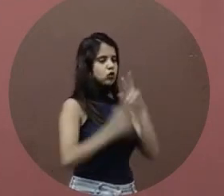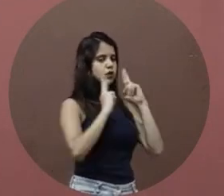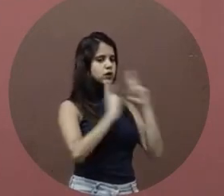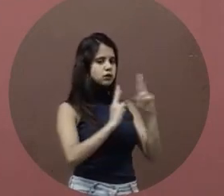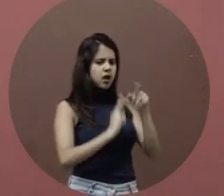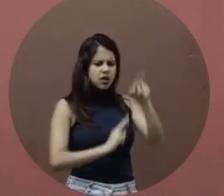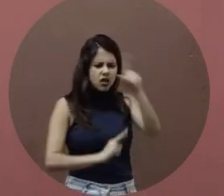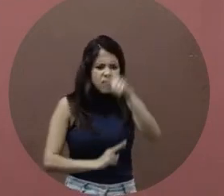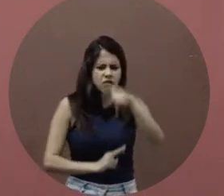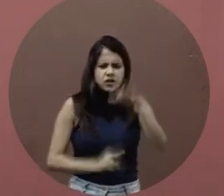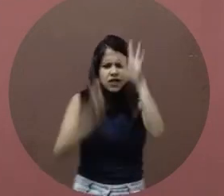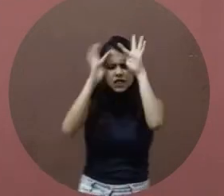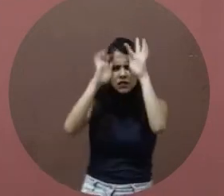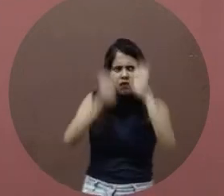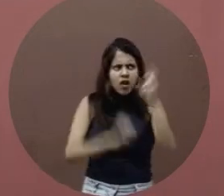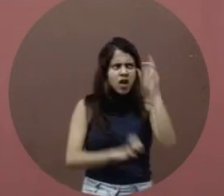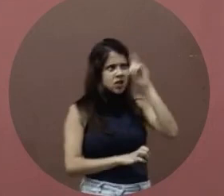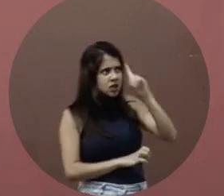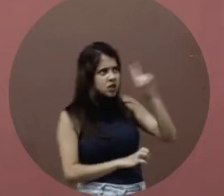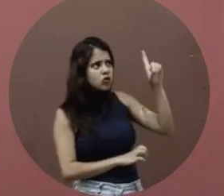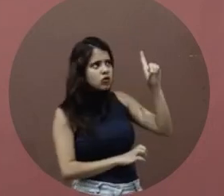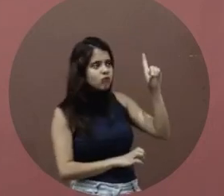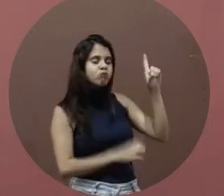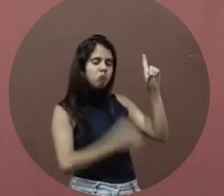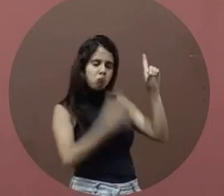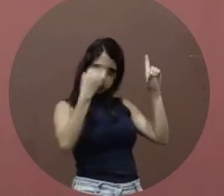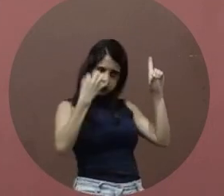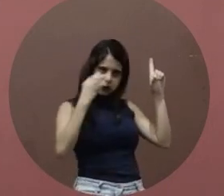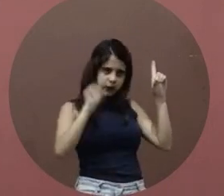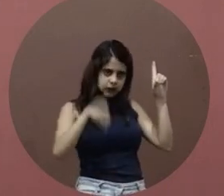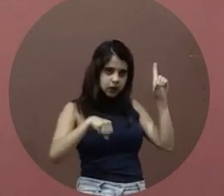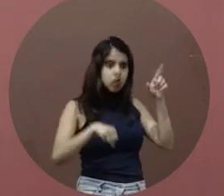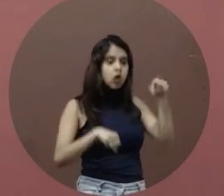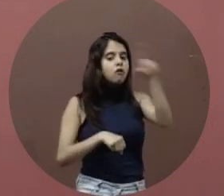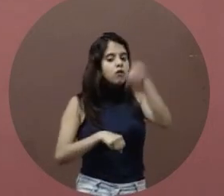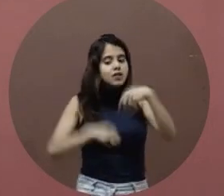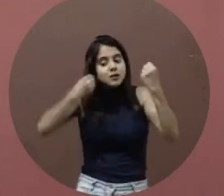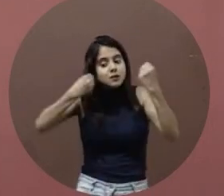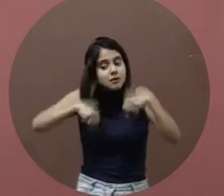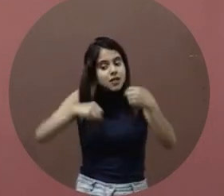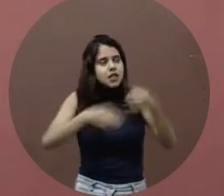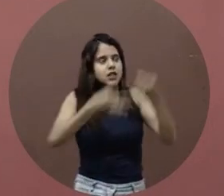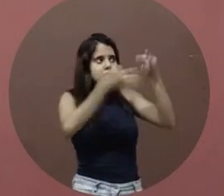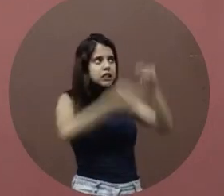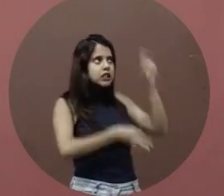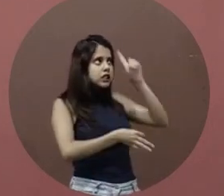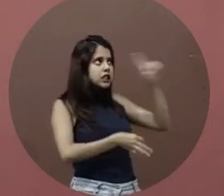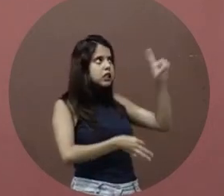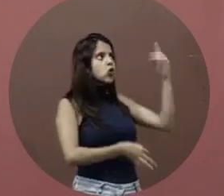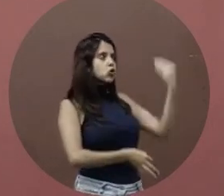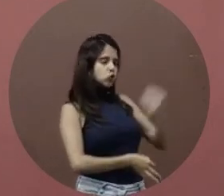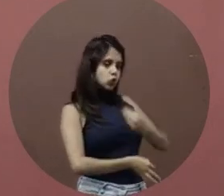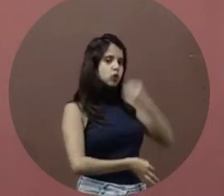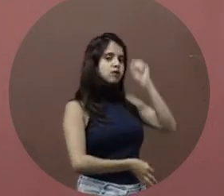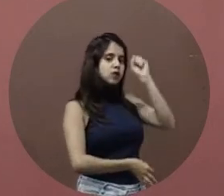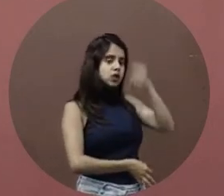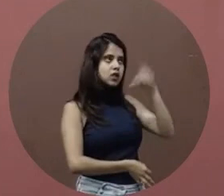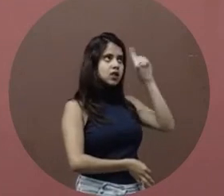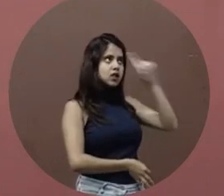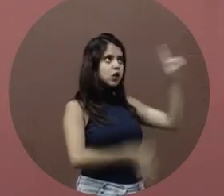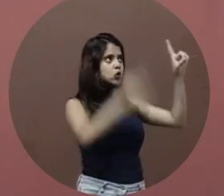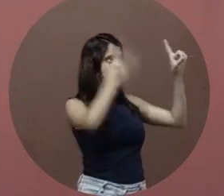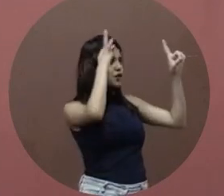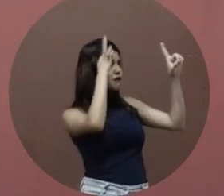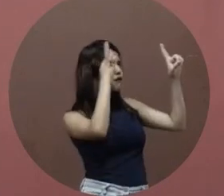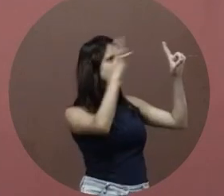fé em Deus? Tenho. Então você tem que ter certeza de que Ele existe, de que Ele é fiel, de que Ele